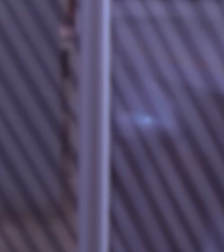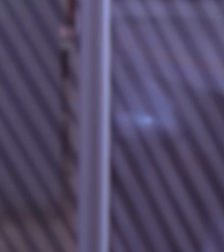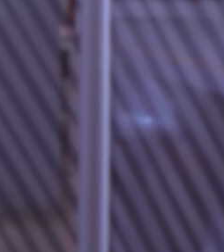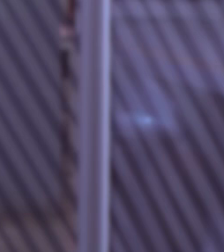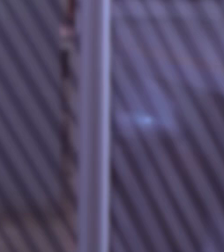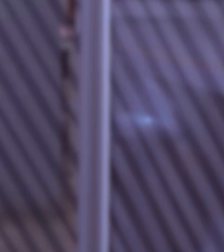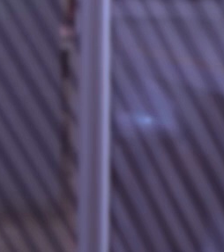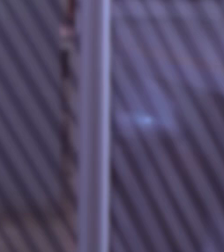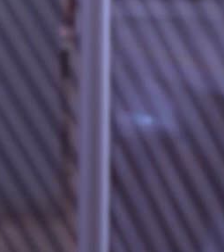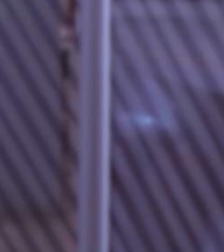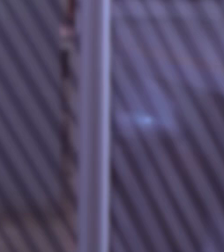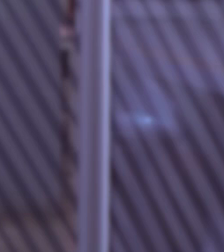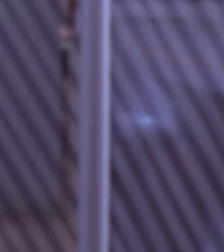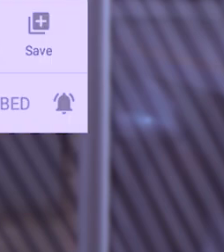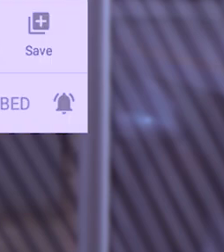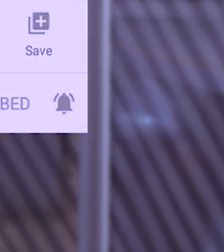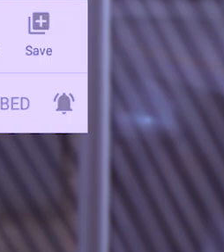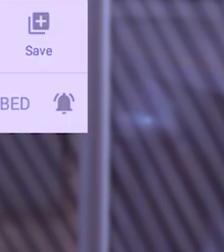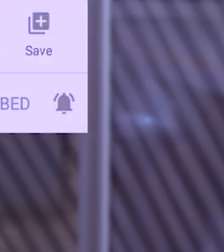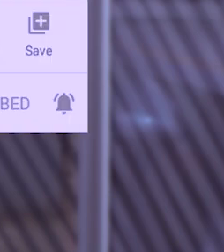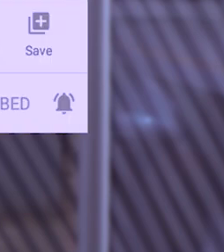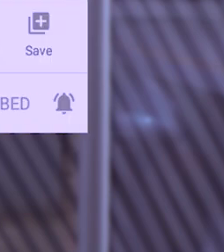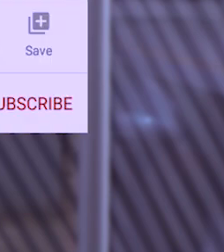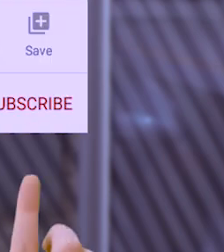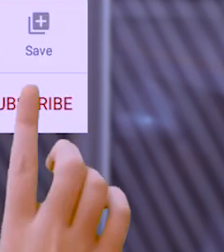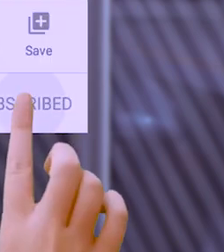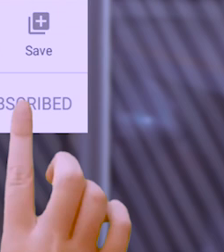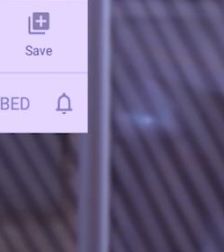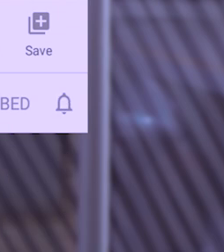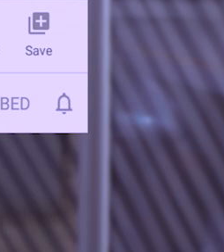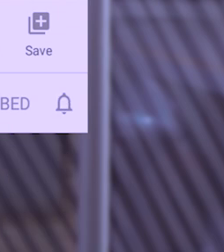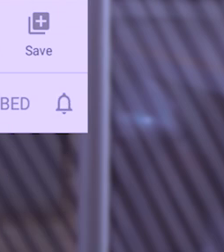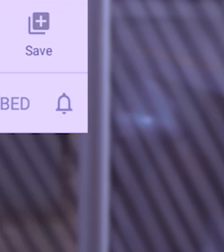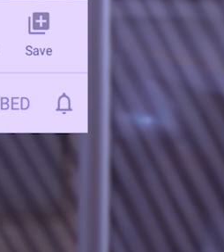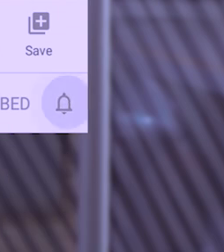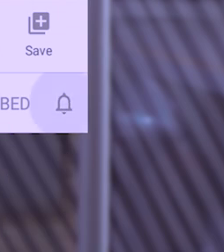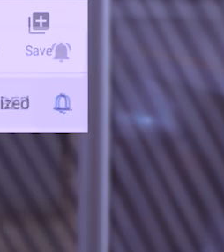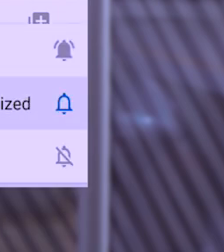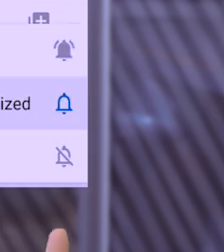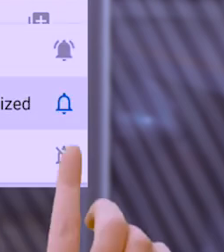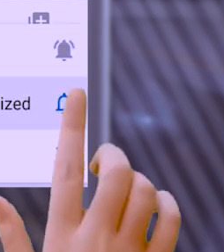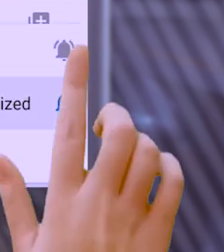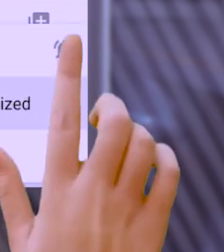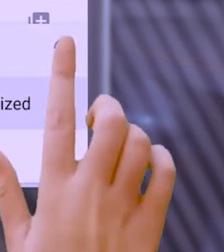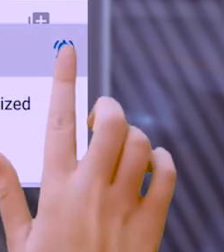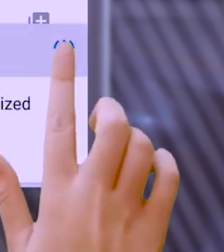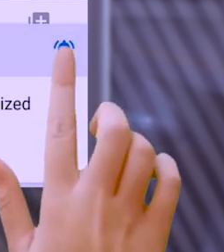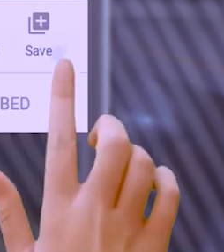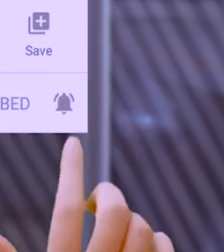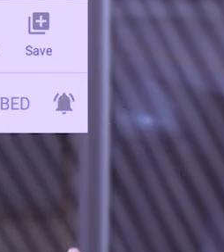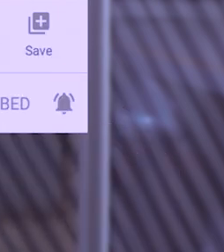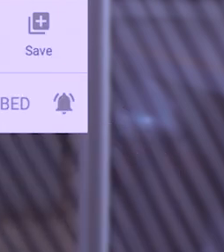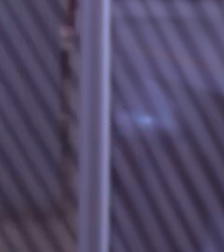Para obter mais informações, não se esqueça de curtir e subscrever no canal social media GMTV e clique também no botão